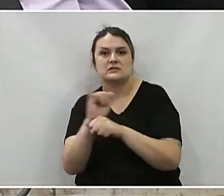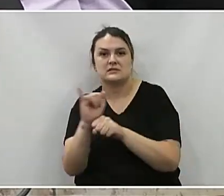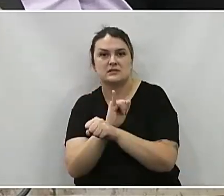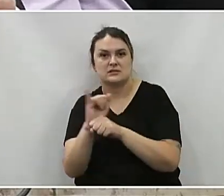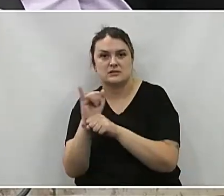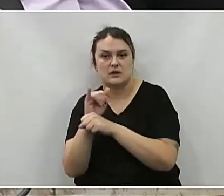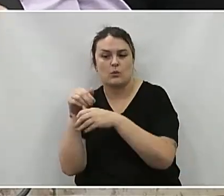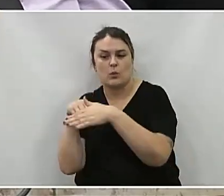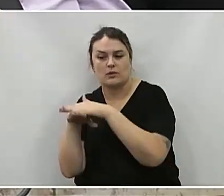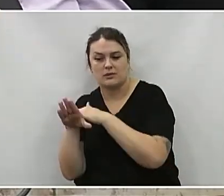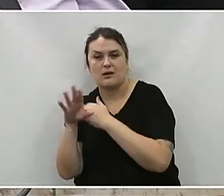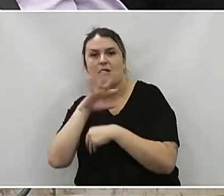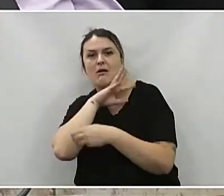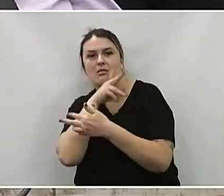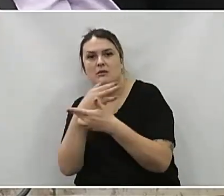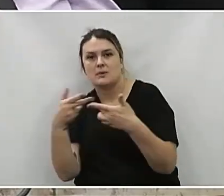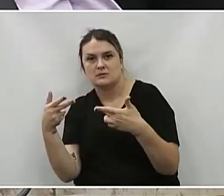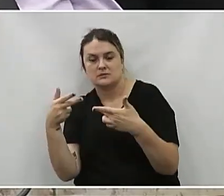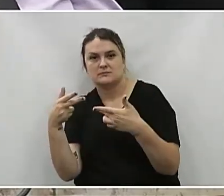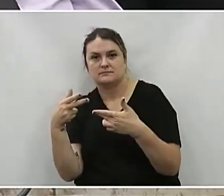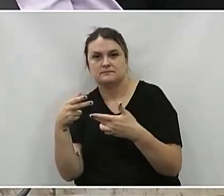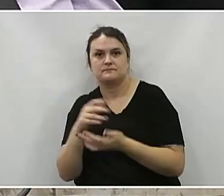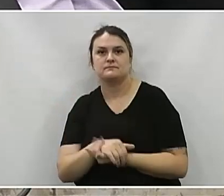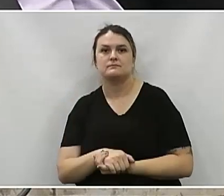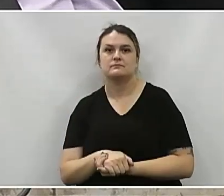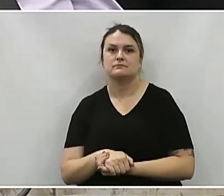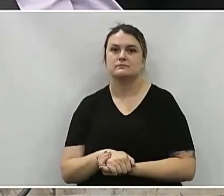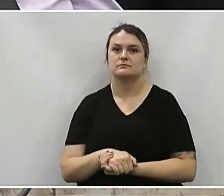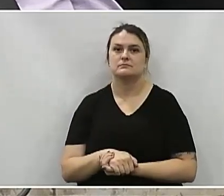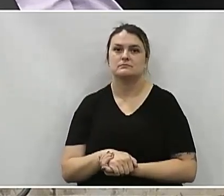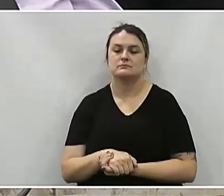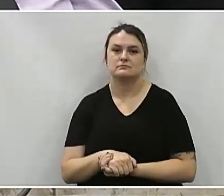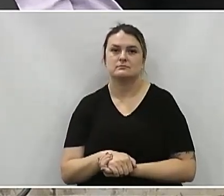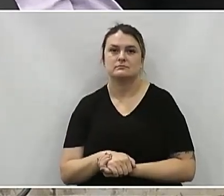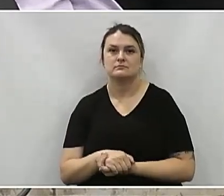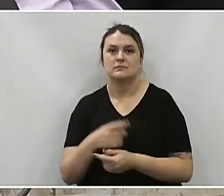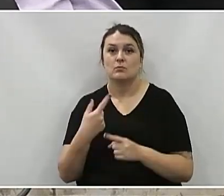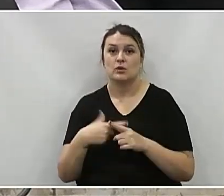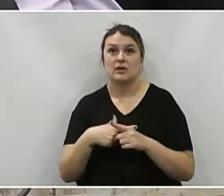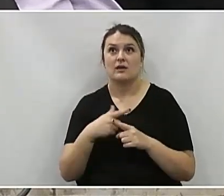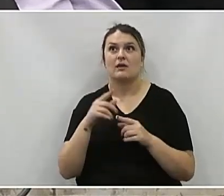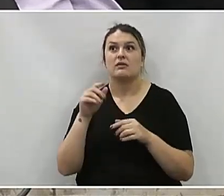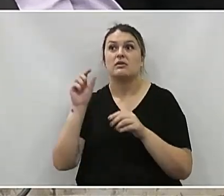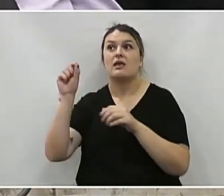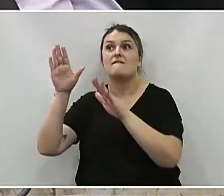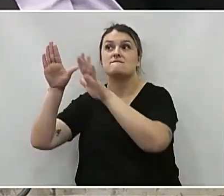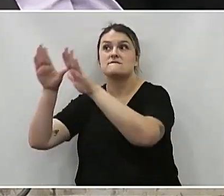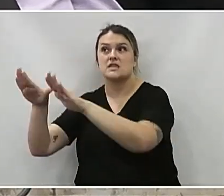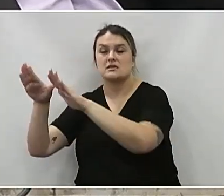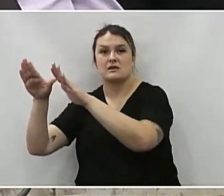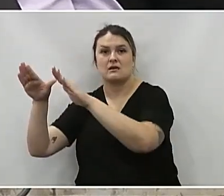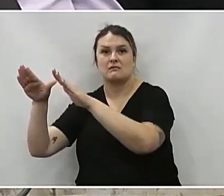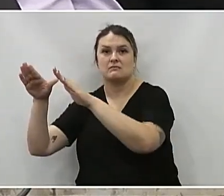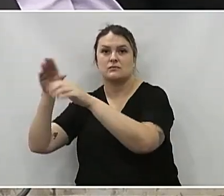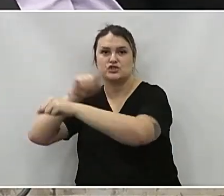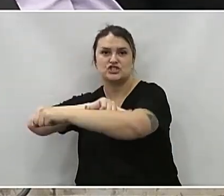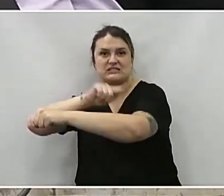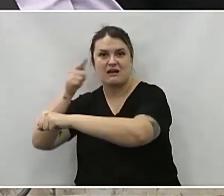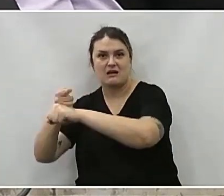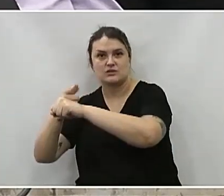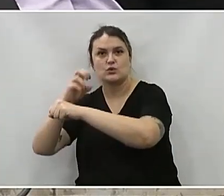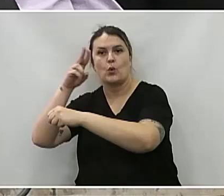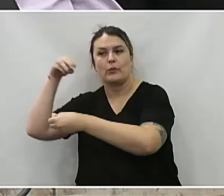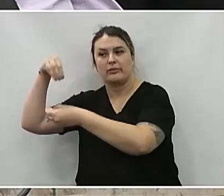Esses animais pelo menos das pessoas que estão sendo realocadas pros espaços públicos da nossa cidade eh e